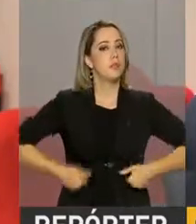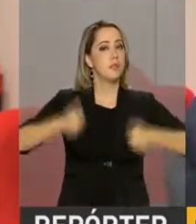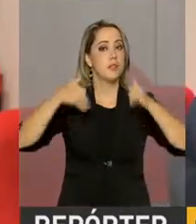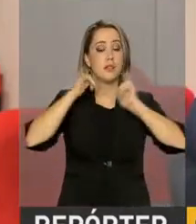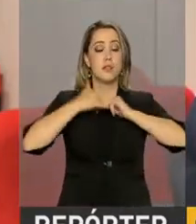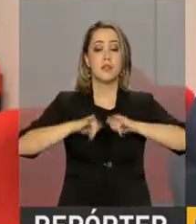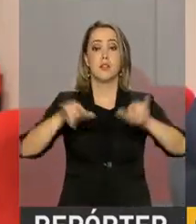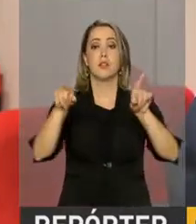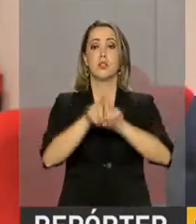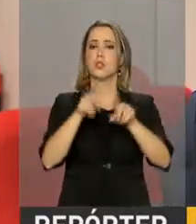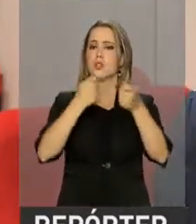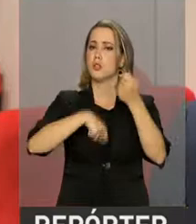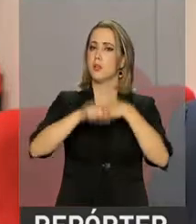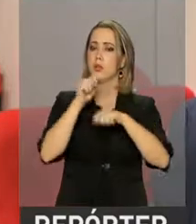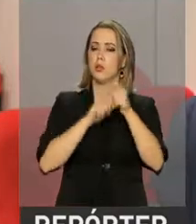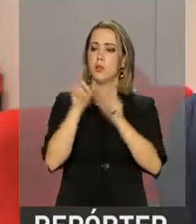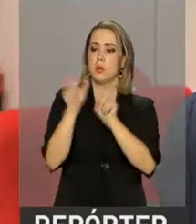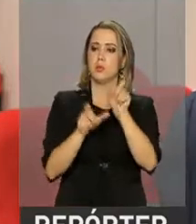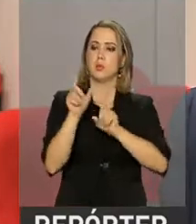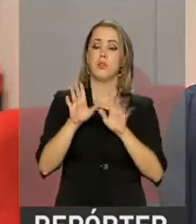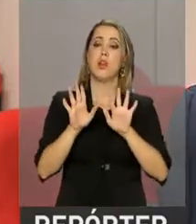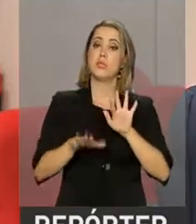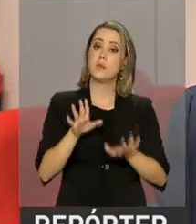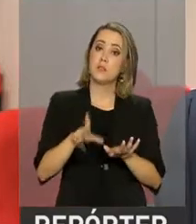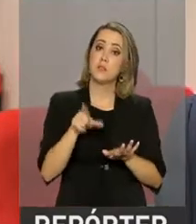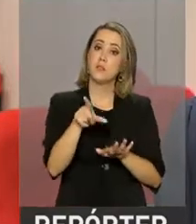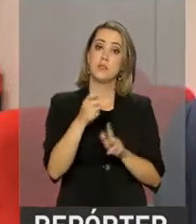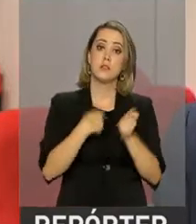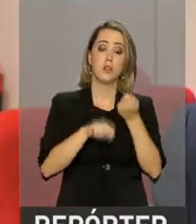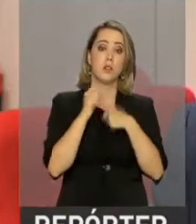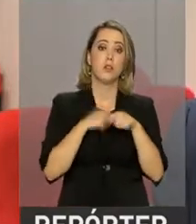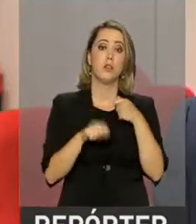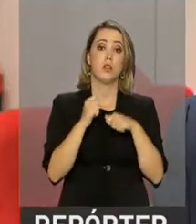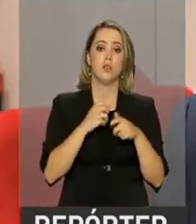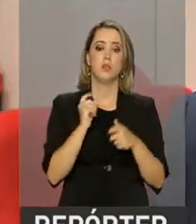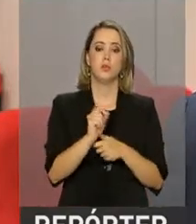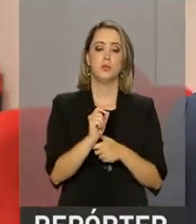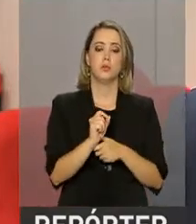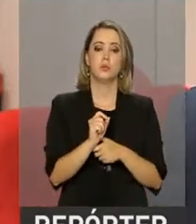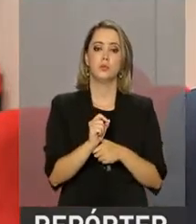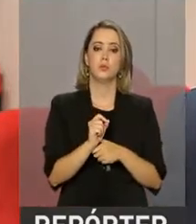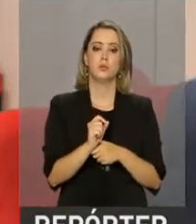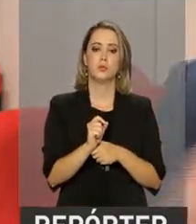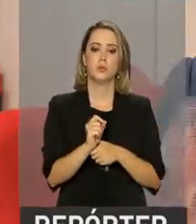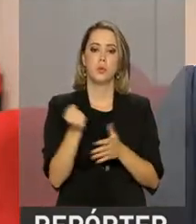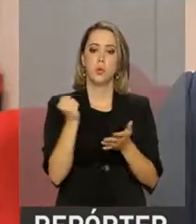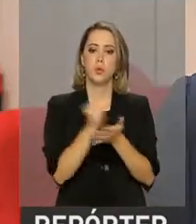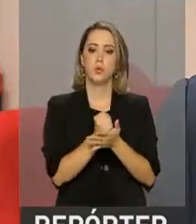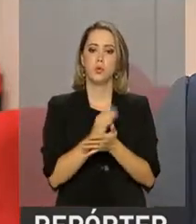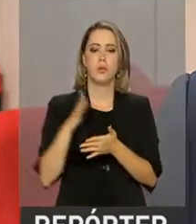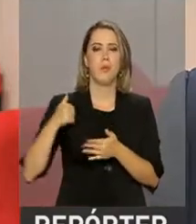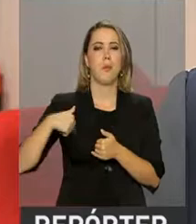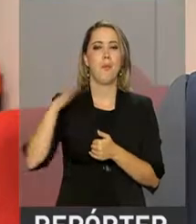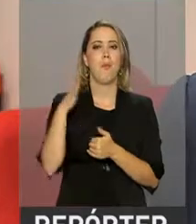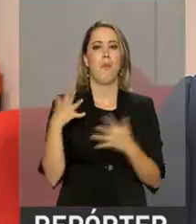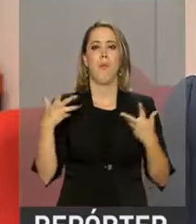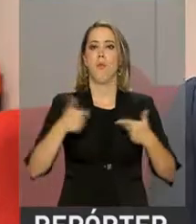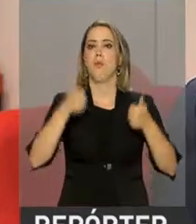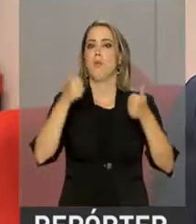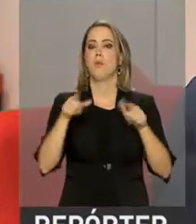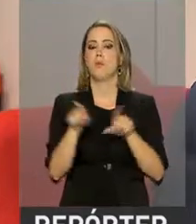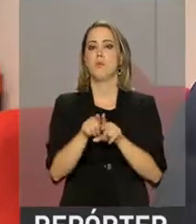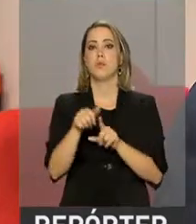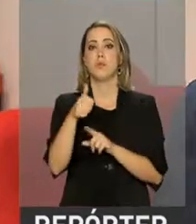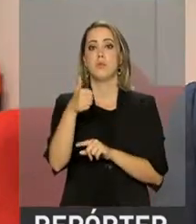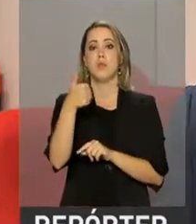porque dependendo da classe do veículo a economia anual de coma com sendo mais eficientes e fazer economia